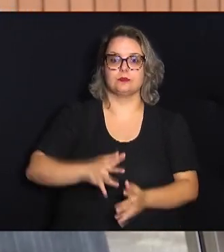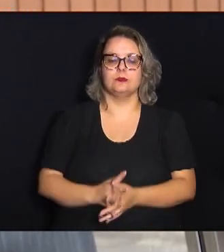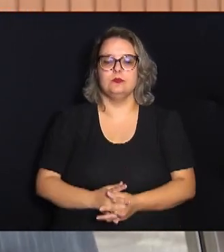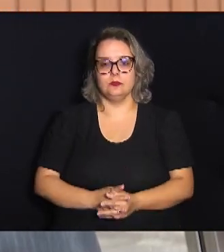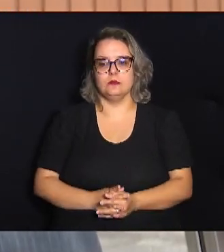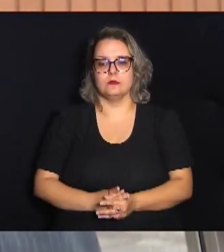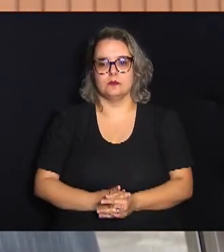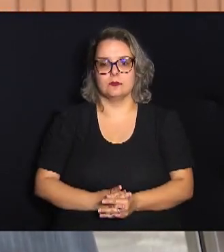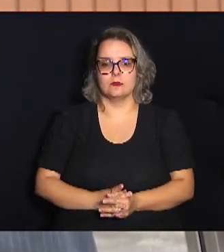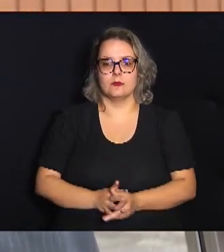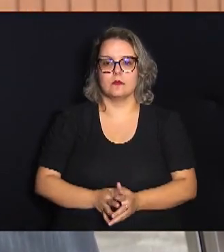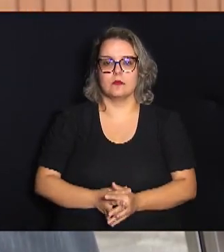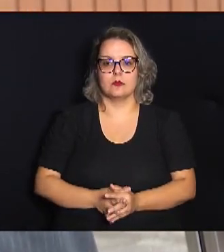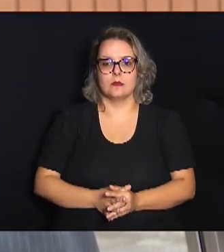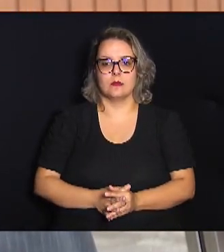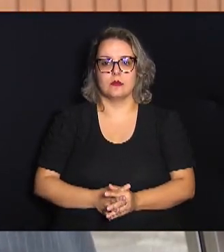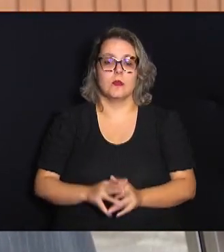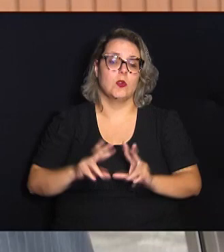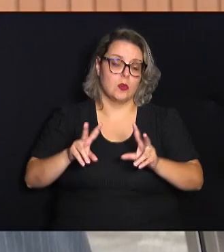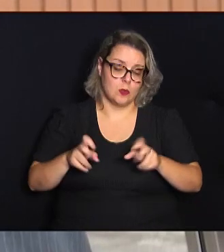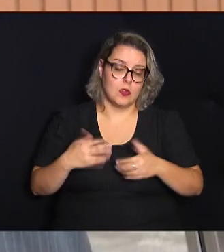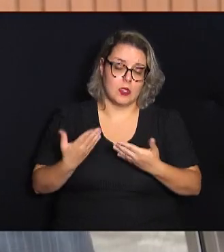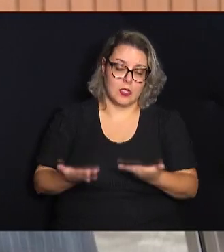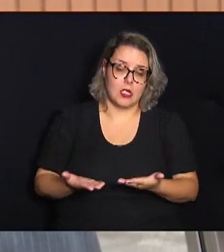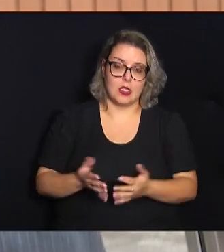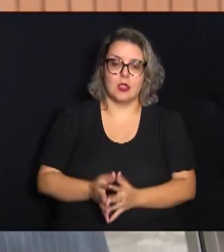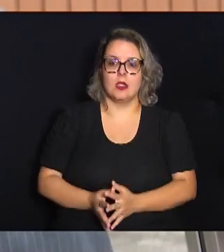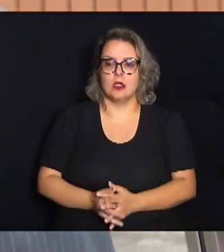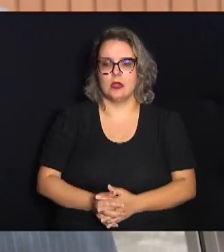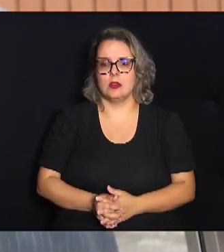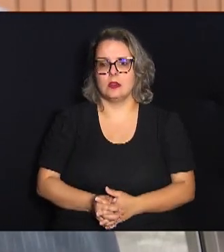nessa área, no que diz respeito, sobretudo,